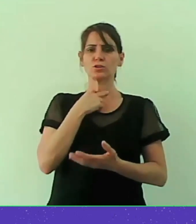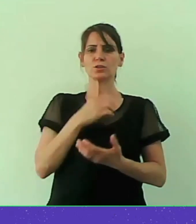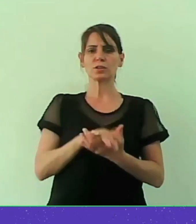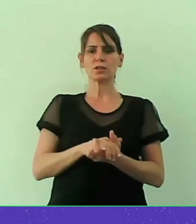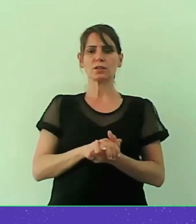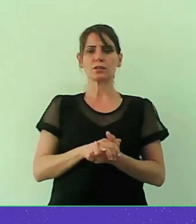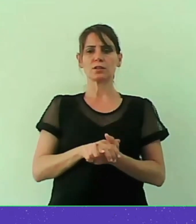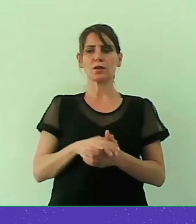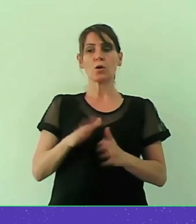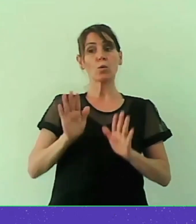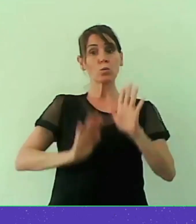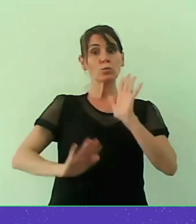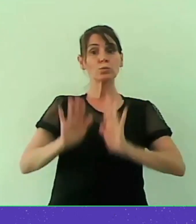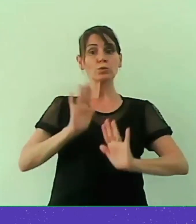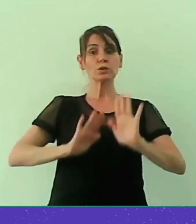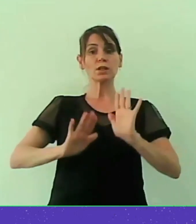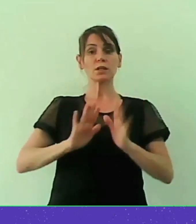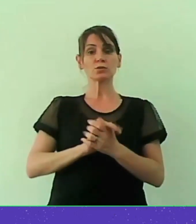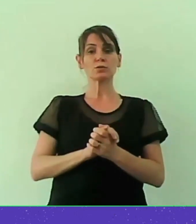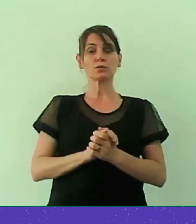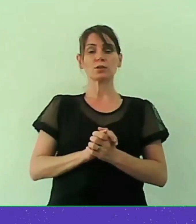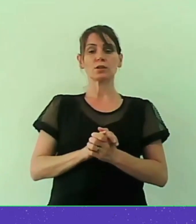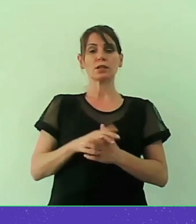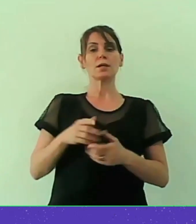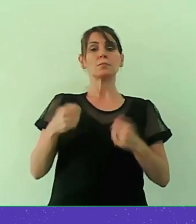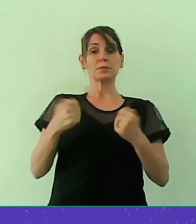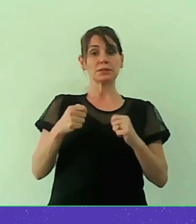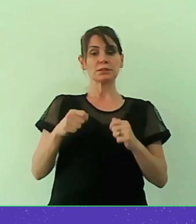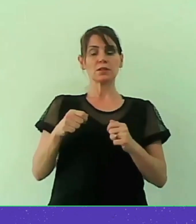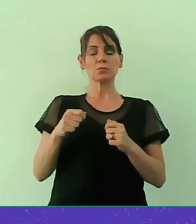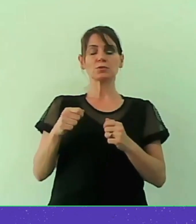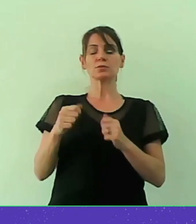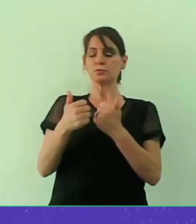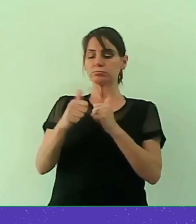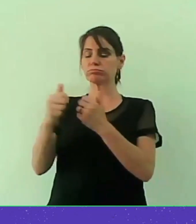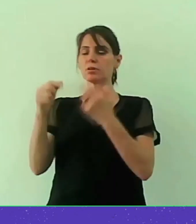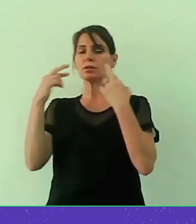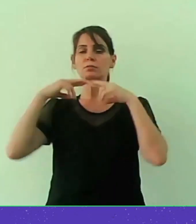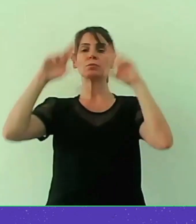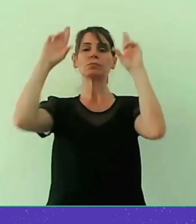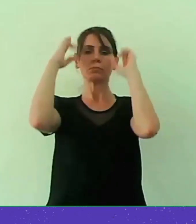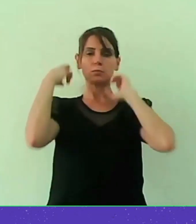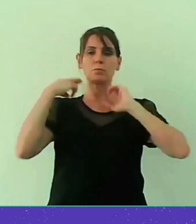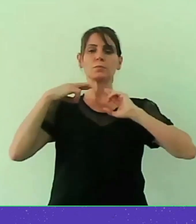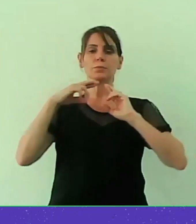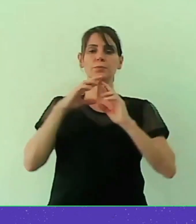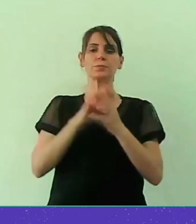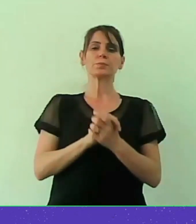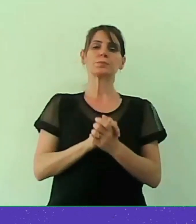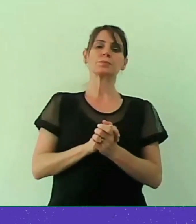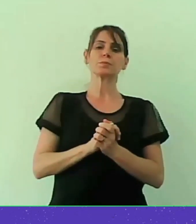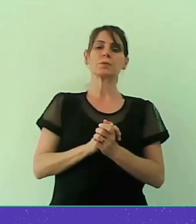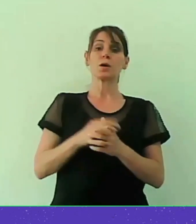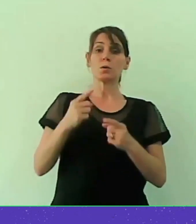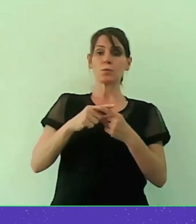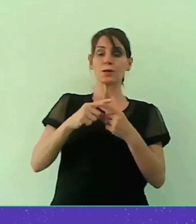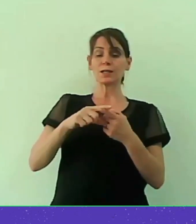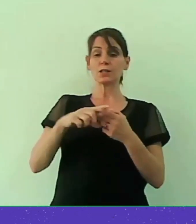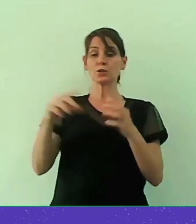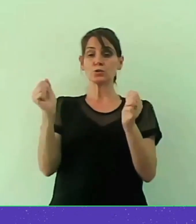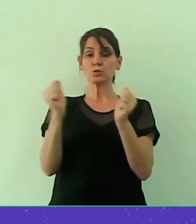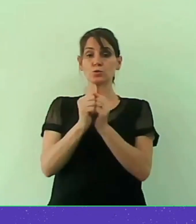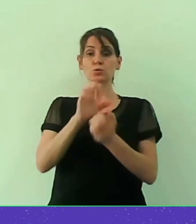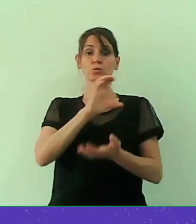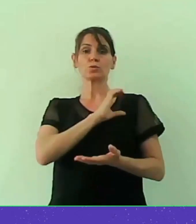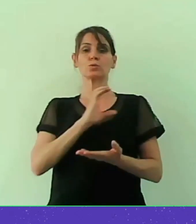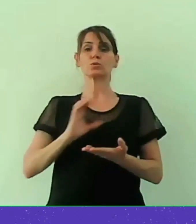que o Senhor nos deu e deixar de seguir o Cordeiro, porque nele, em Cristo, está